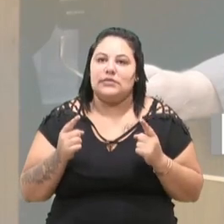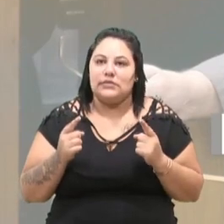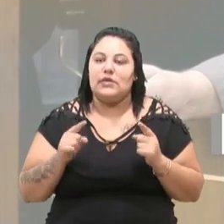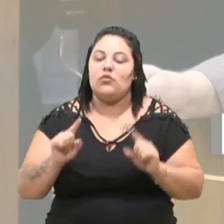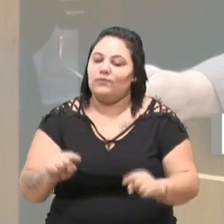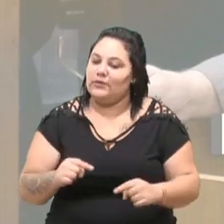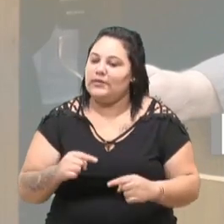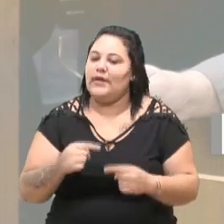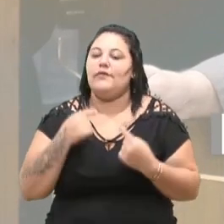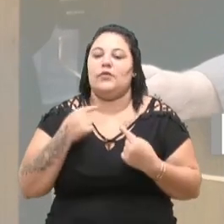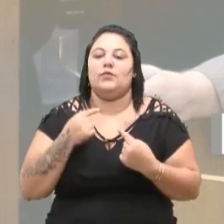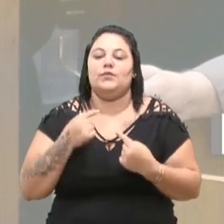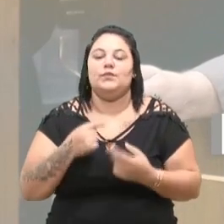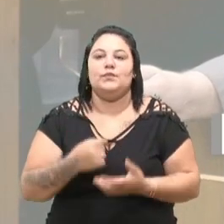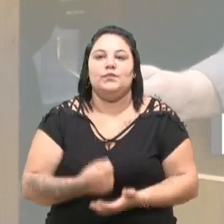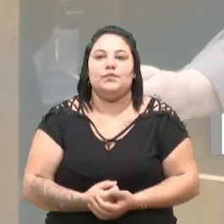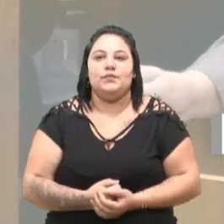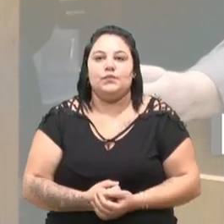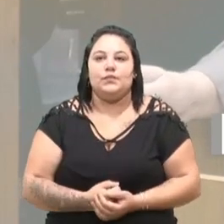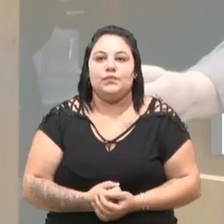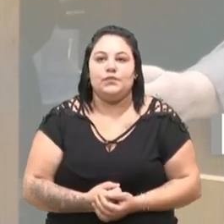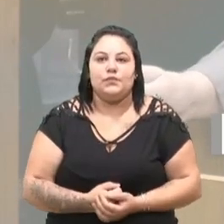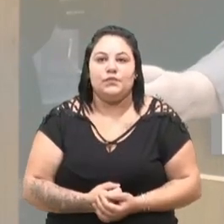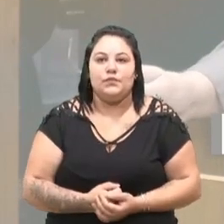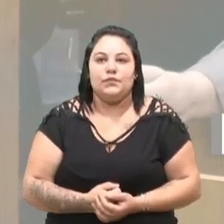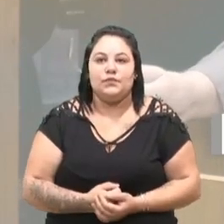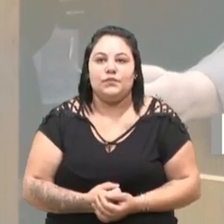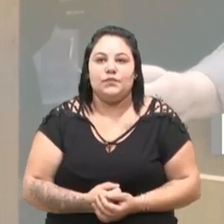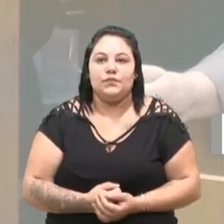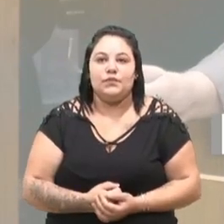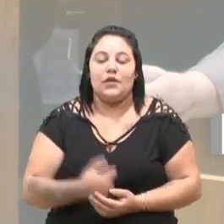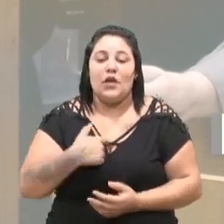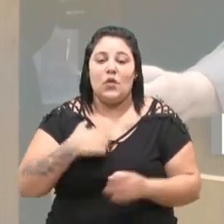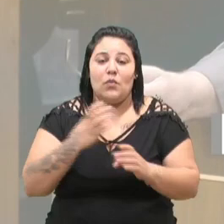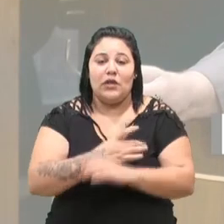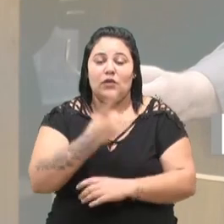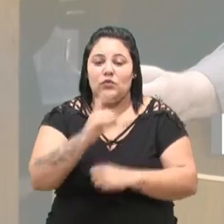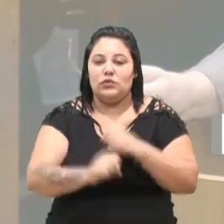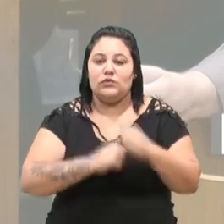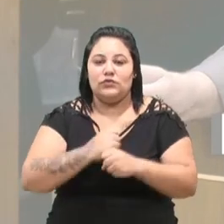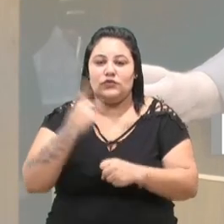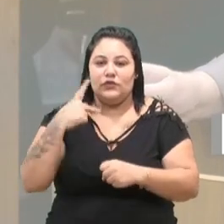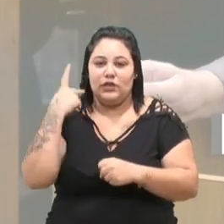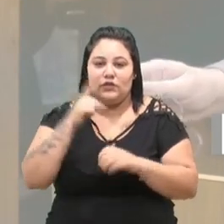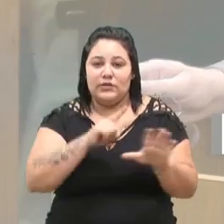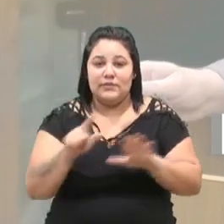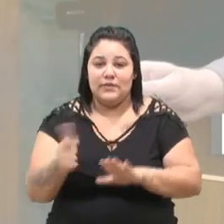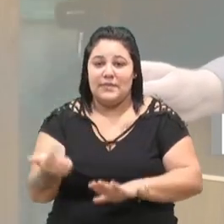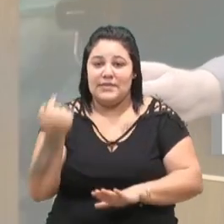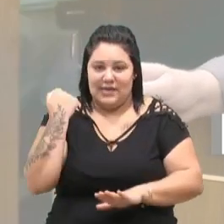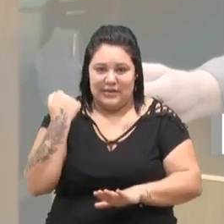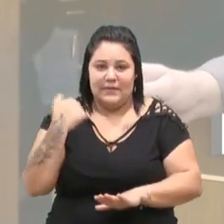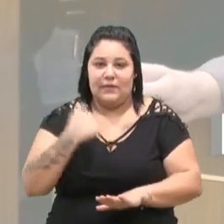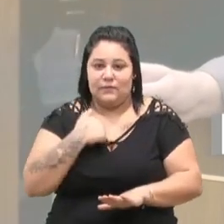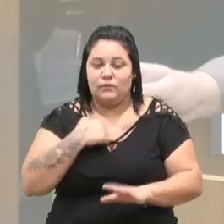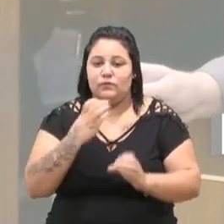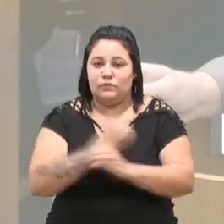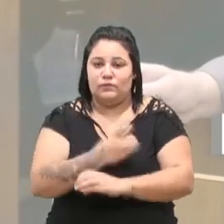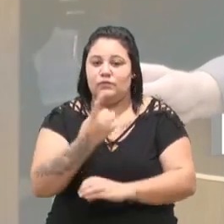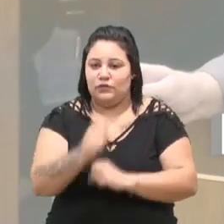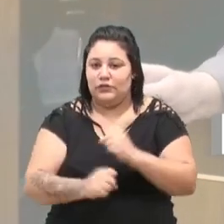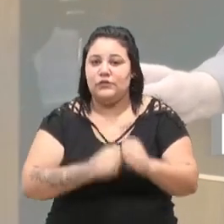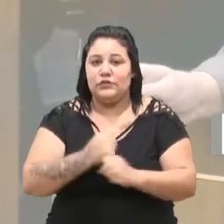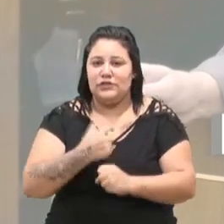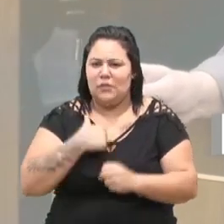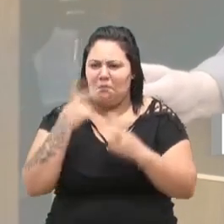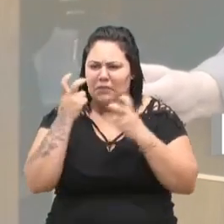desafio. Eu completei um ano de vereador semana passada e percebi muitos problemas que